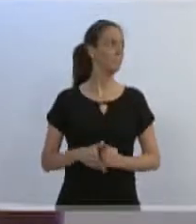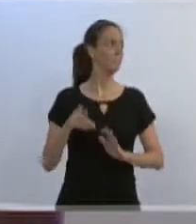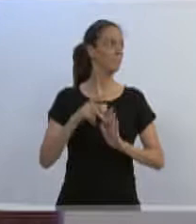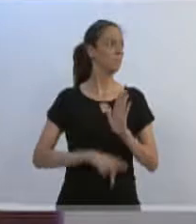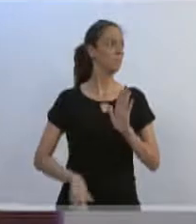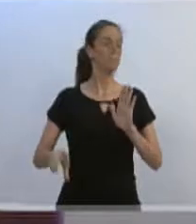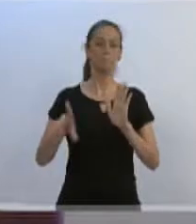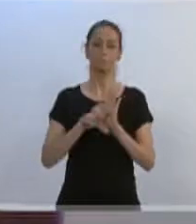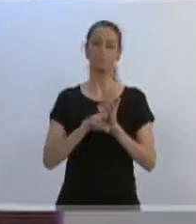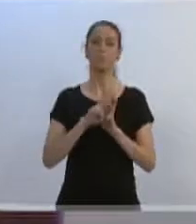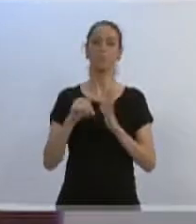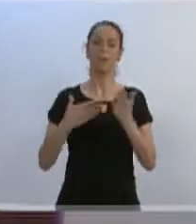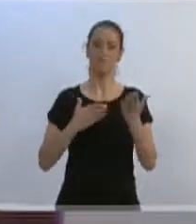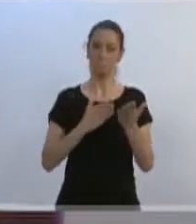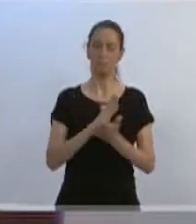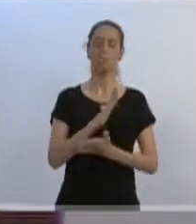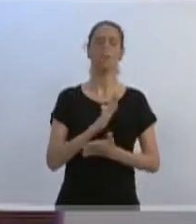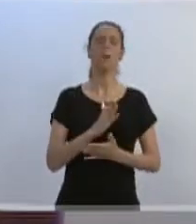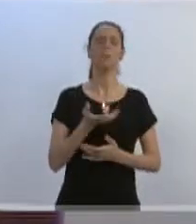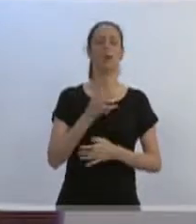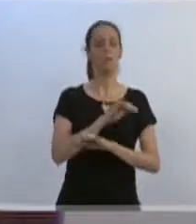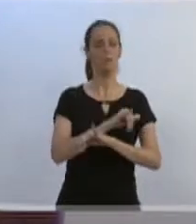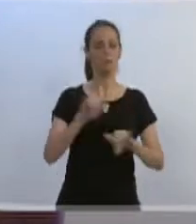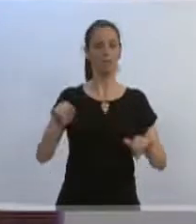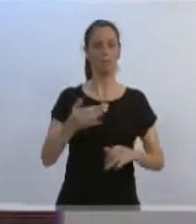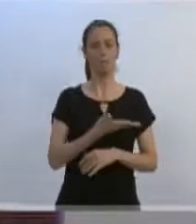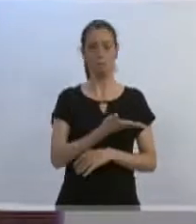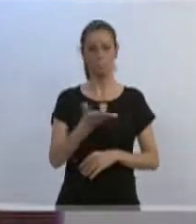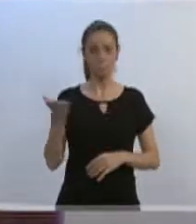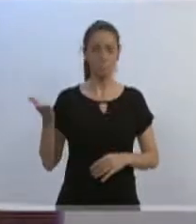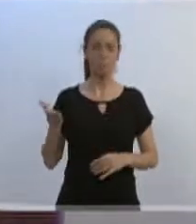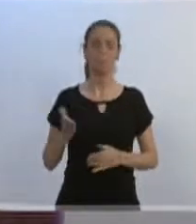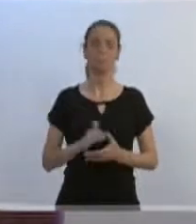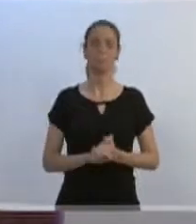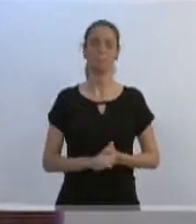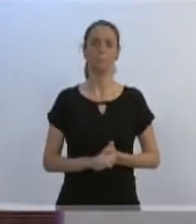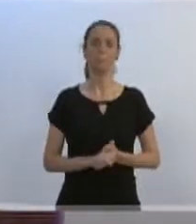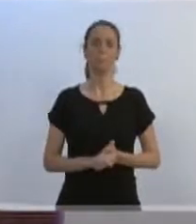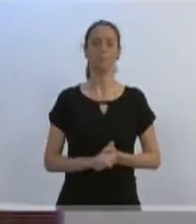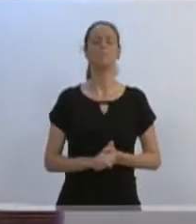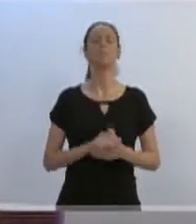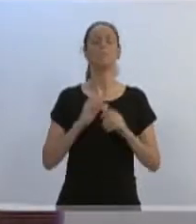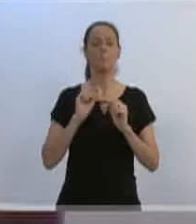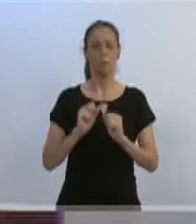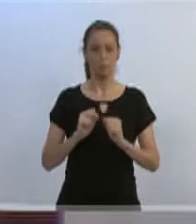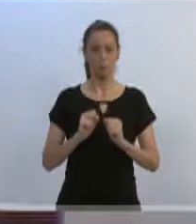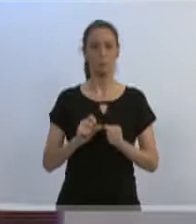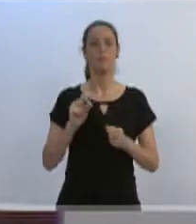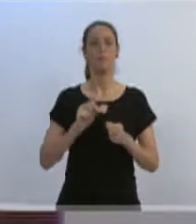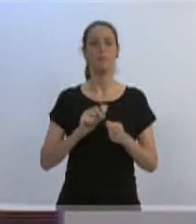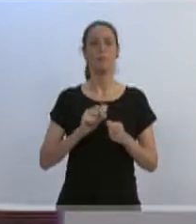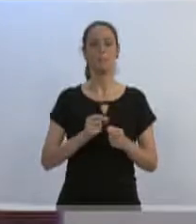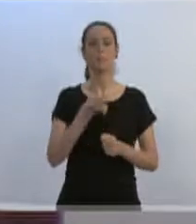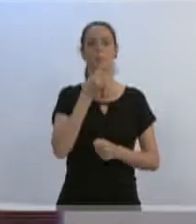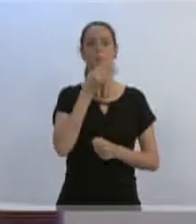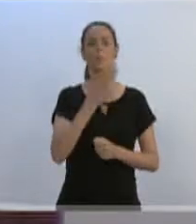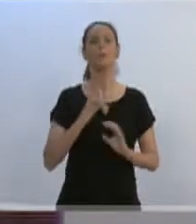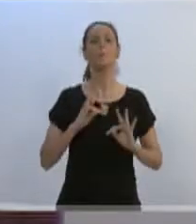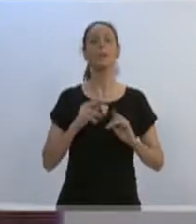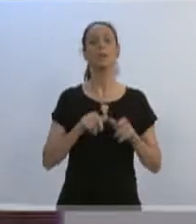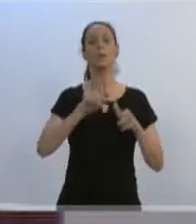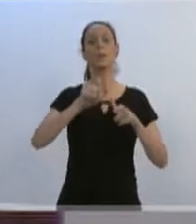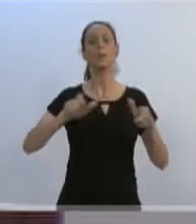que vai ser aprovado e quer dizer senhores que faça o bem na hora quem seja uma parte do provedor